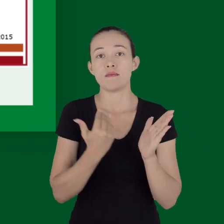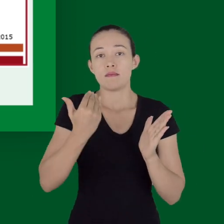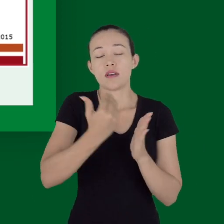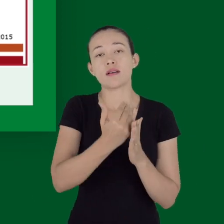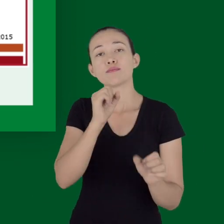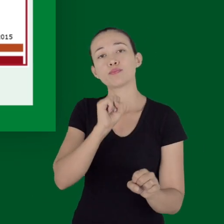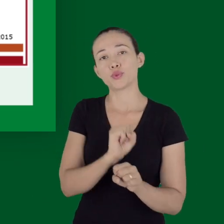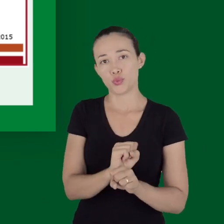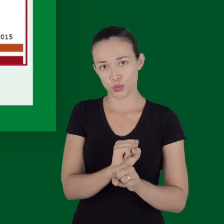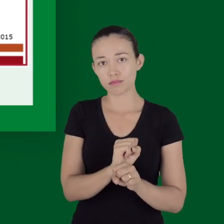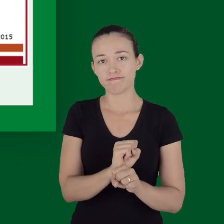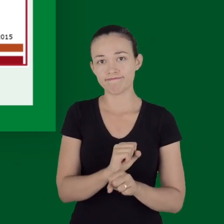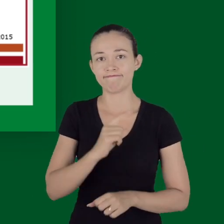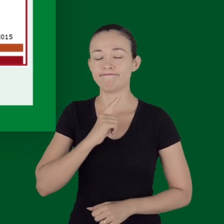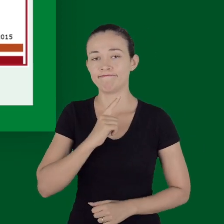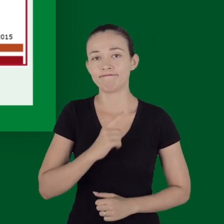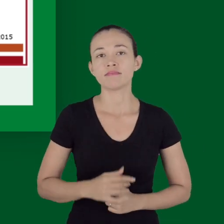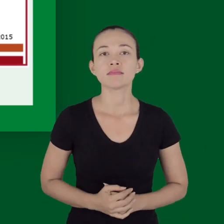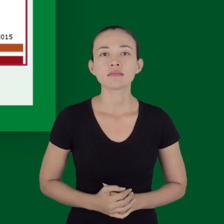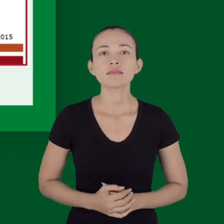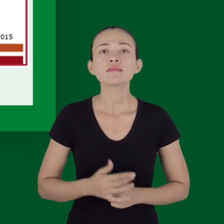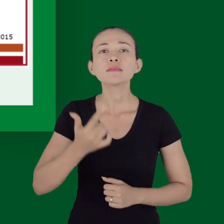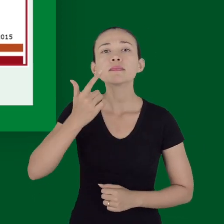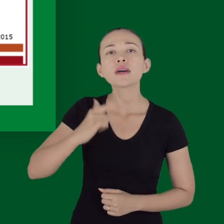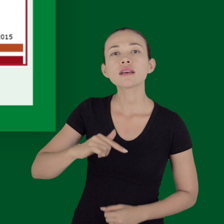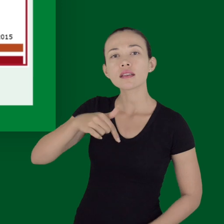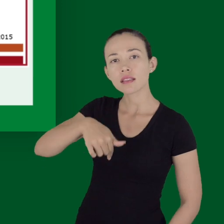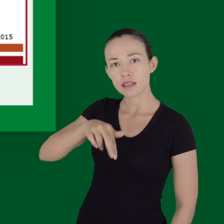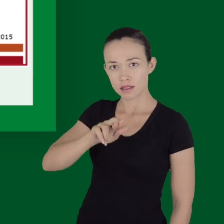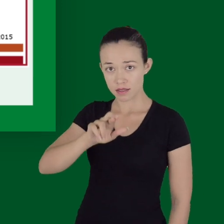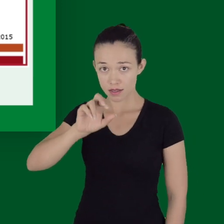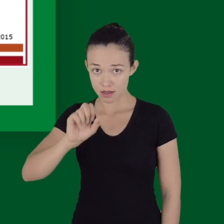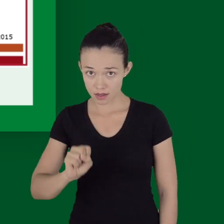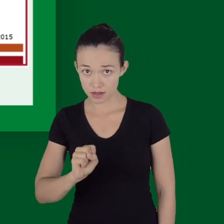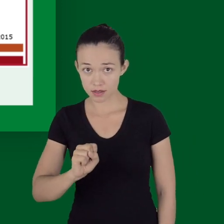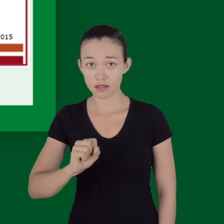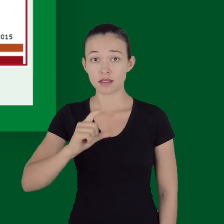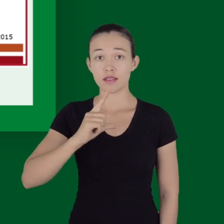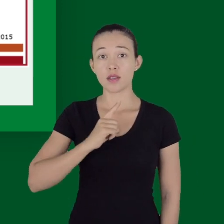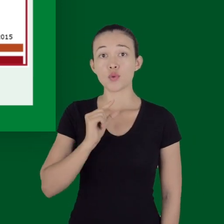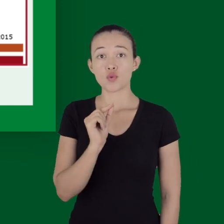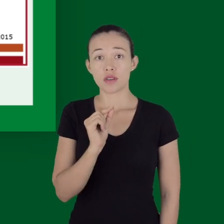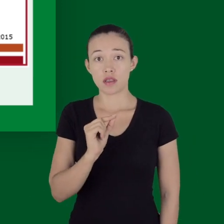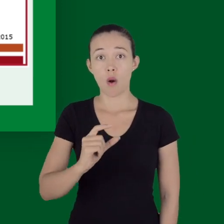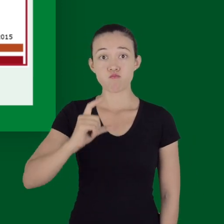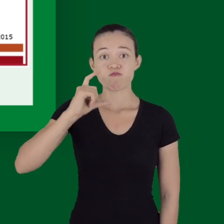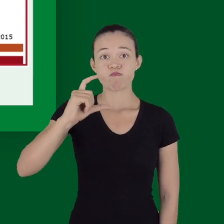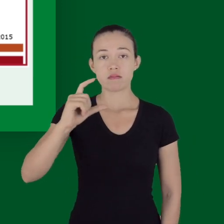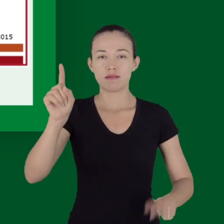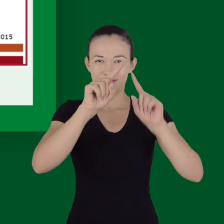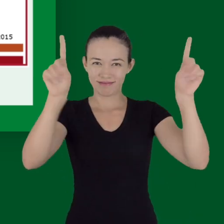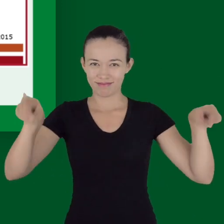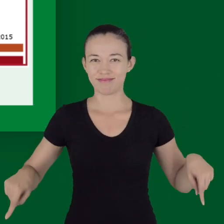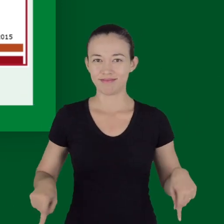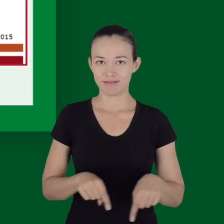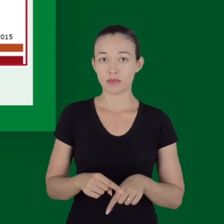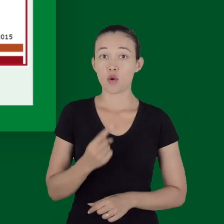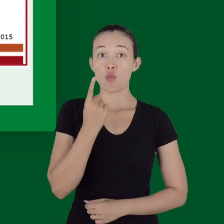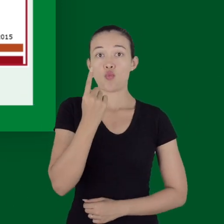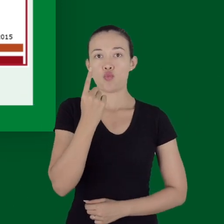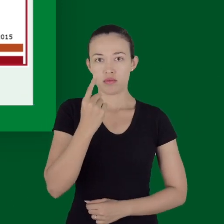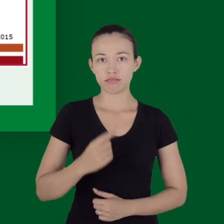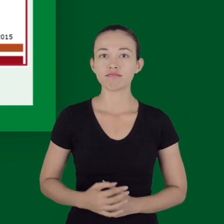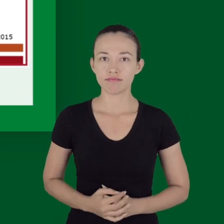início da onda P. E o QRS, a gente tem que ter de 3 a 5 quadradinhos, ou seja, um